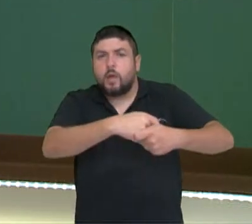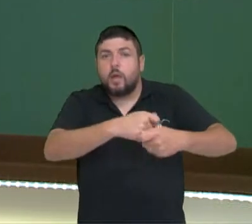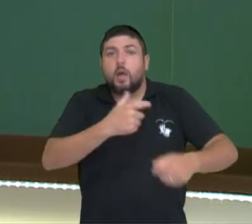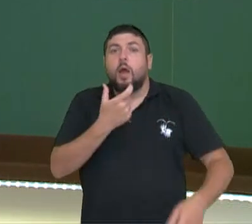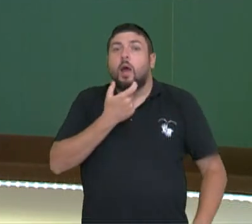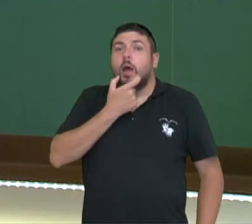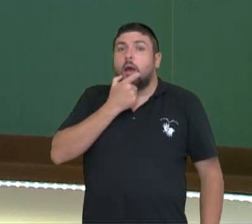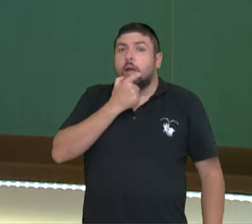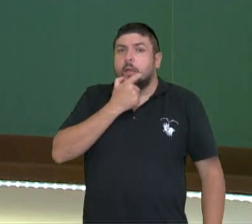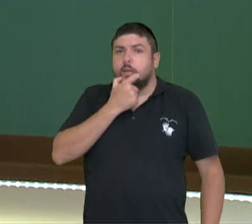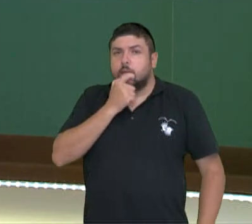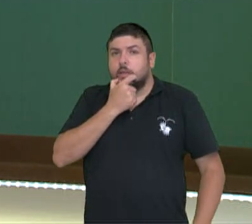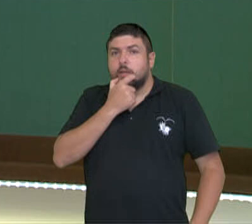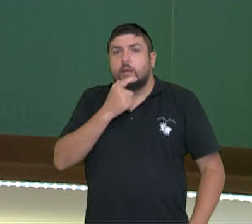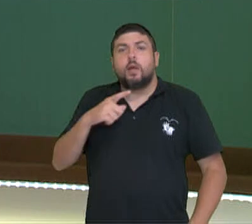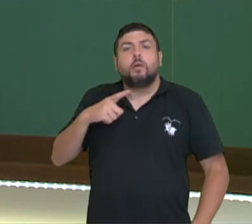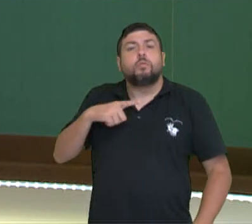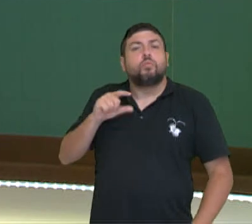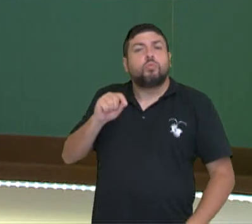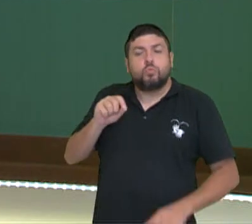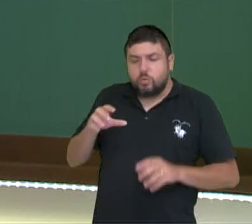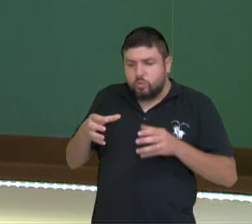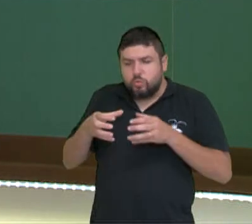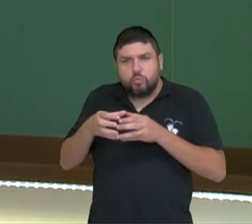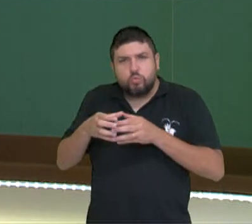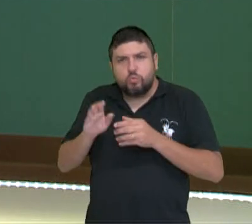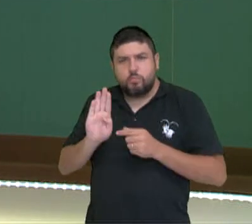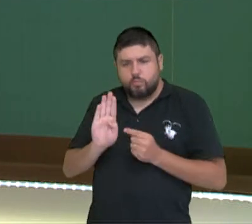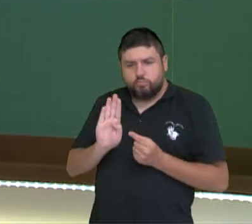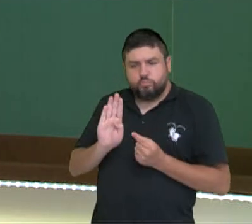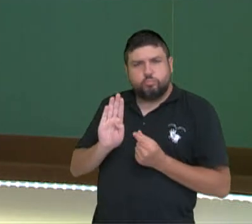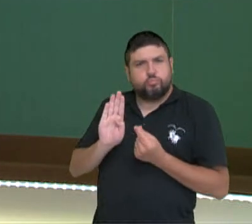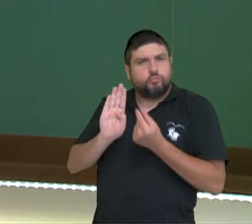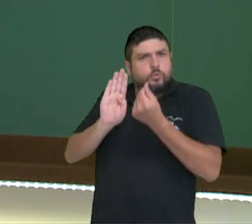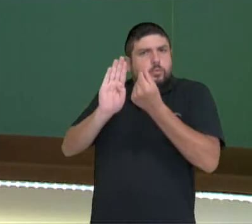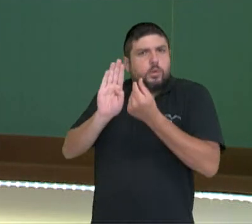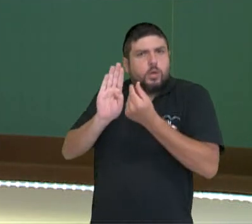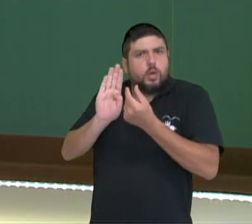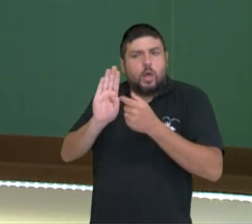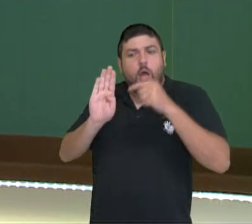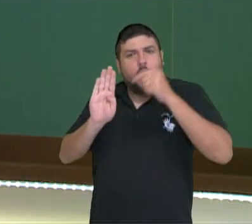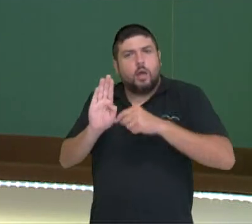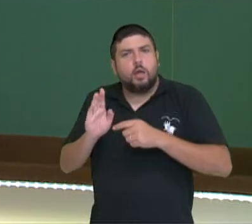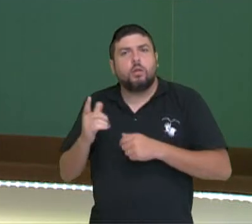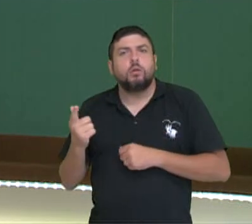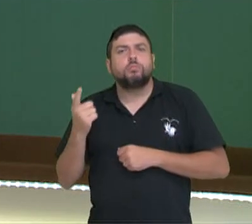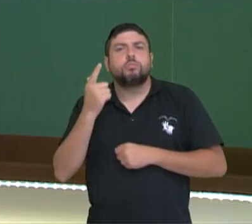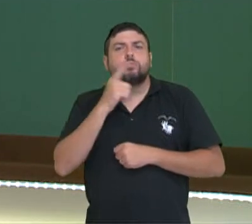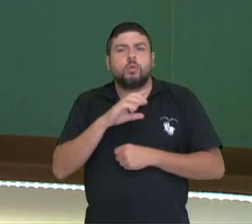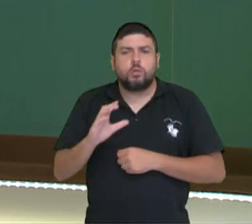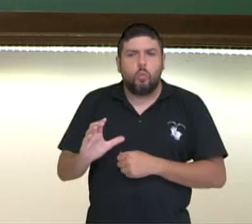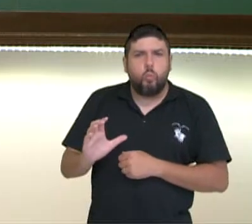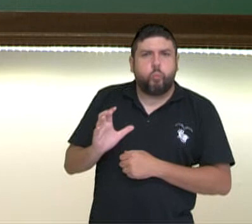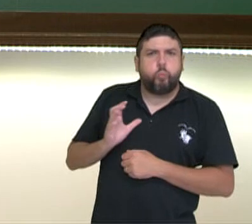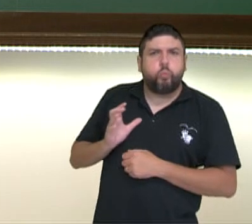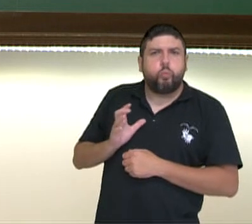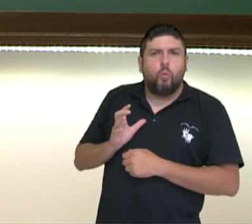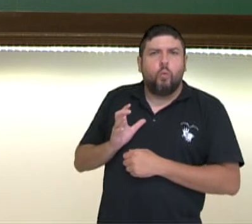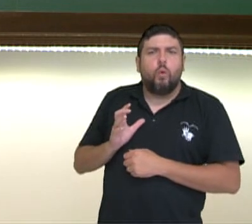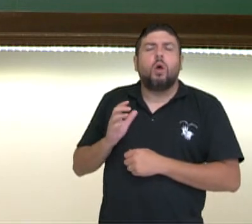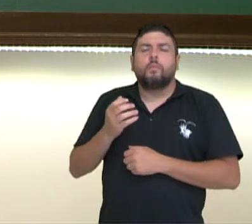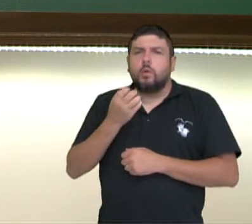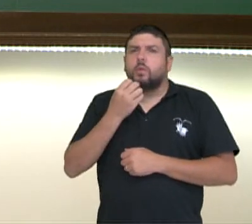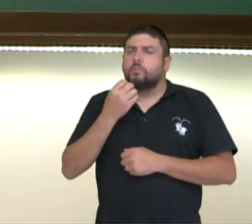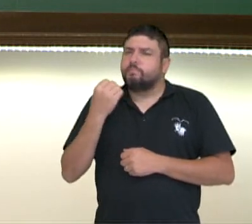da burguesia. A burguesia começa a ter um grande acúmulo de capital também. Isso vai ser muito